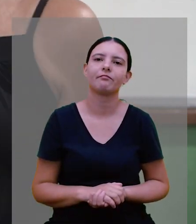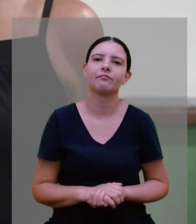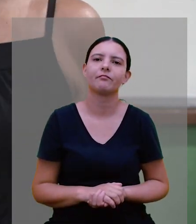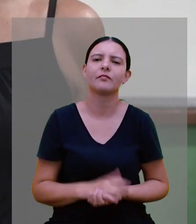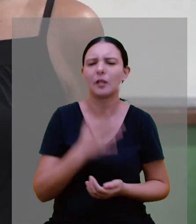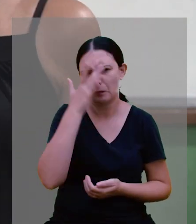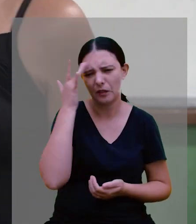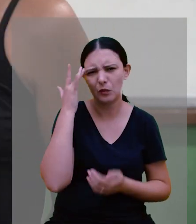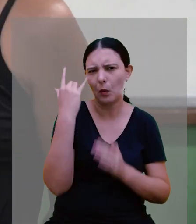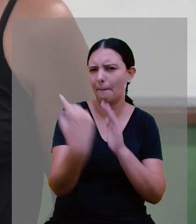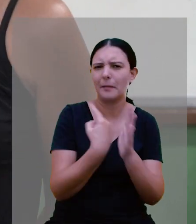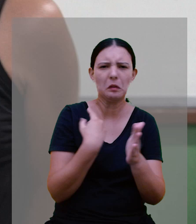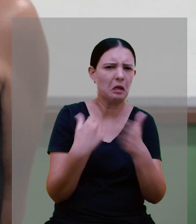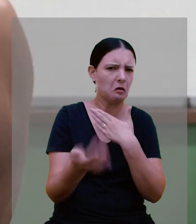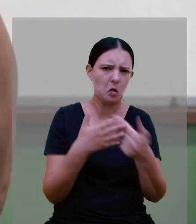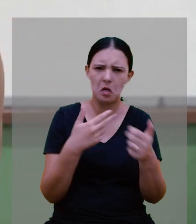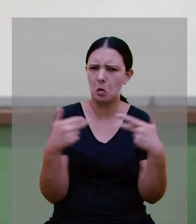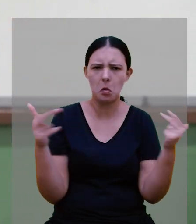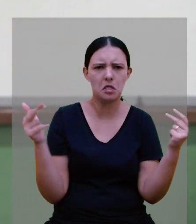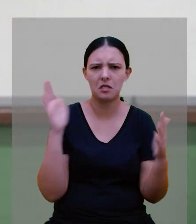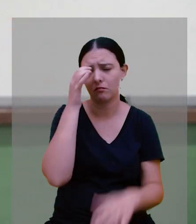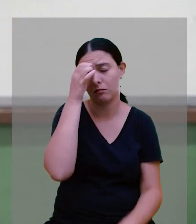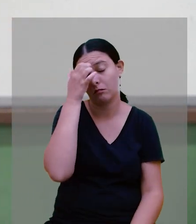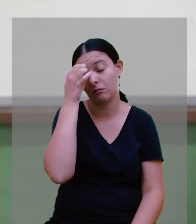Alguém quer perguntar uma coisa qualquer? Qualquer?